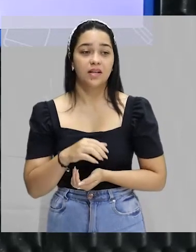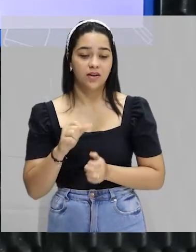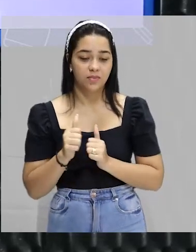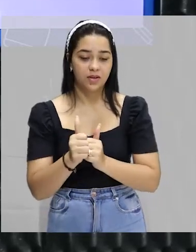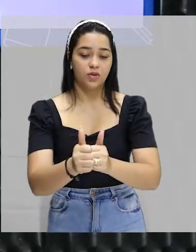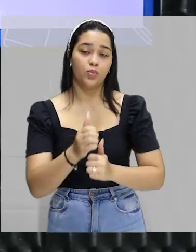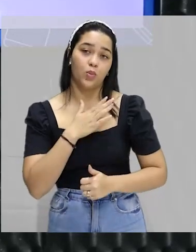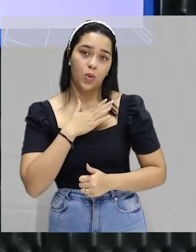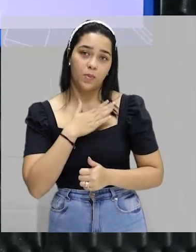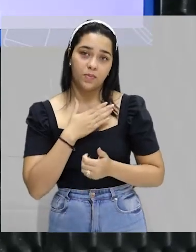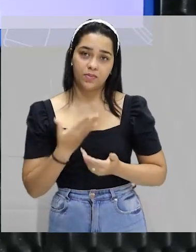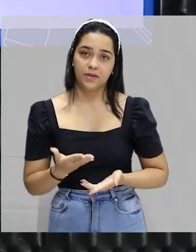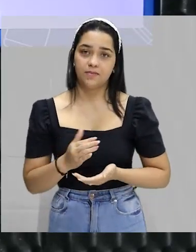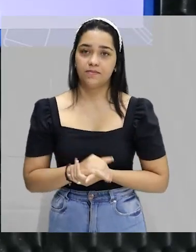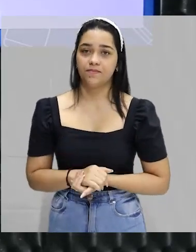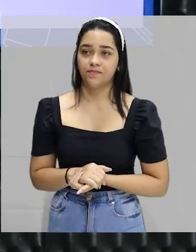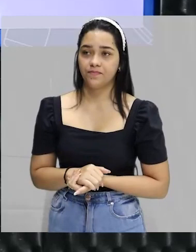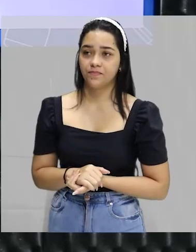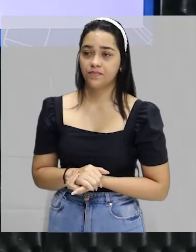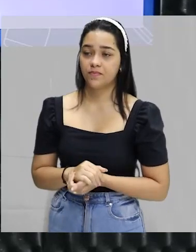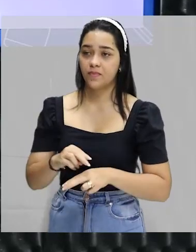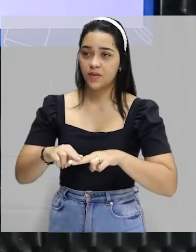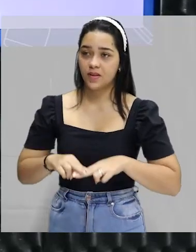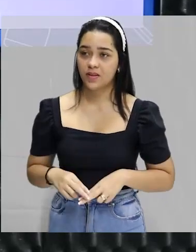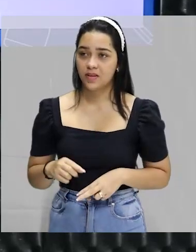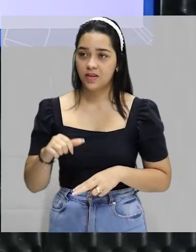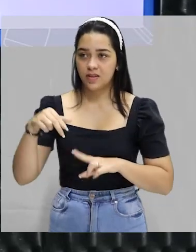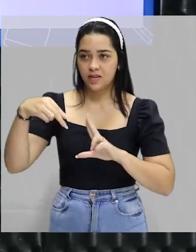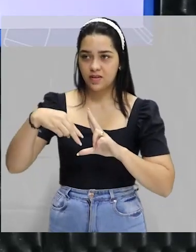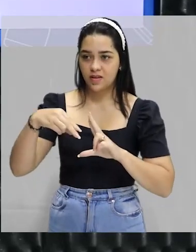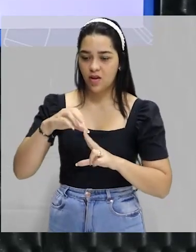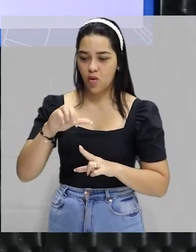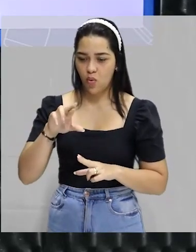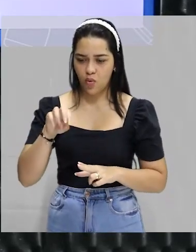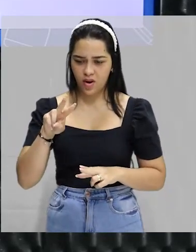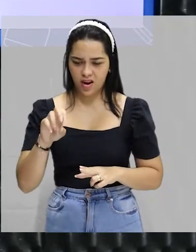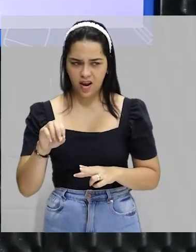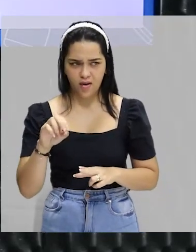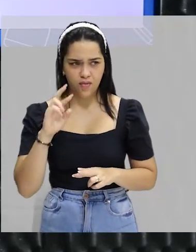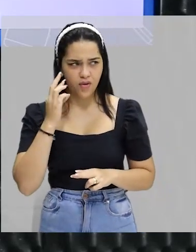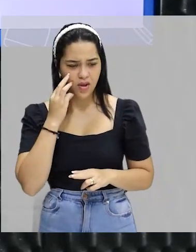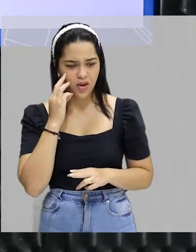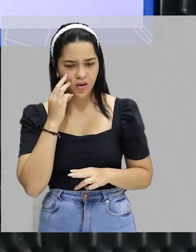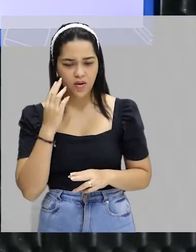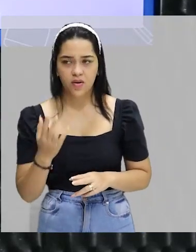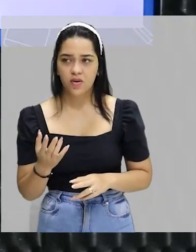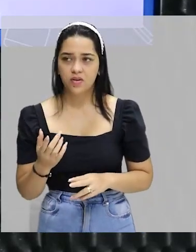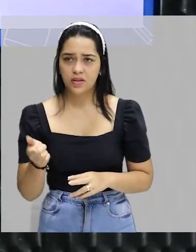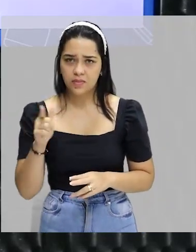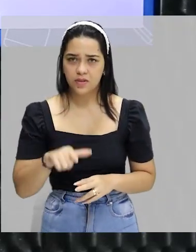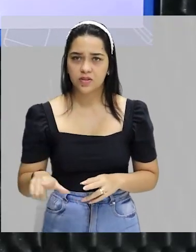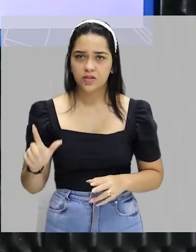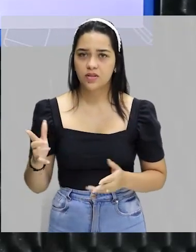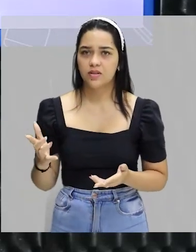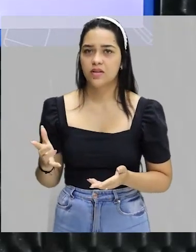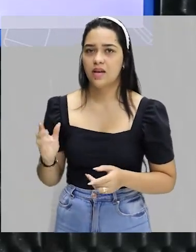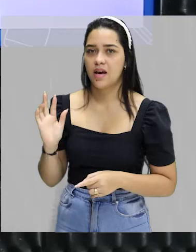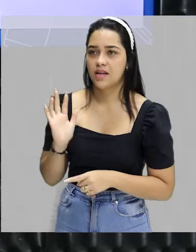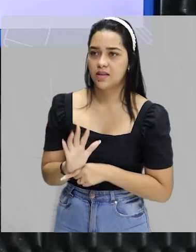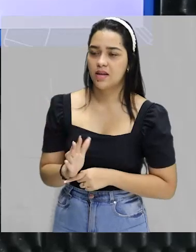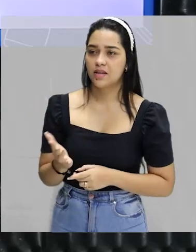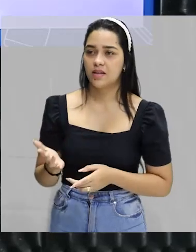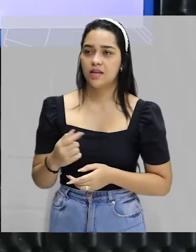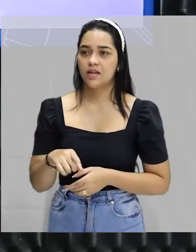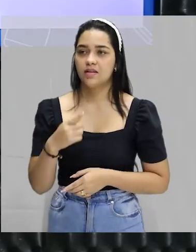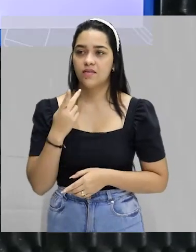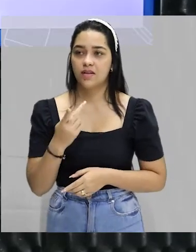acompanhado por mim, tá bom? Por isso que na novela O Cravo e a Rosa, que está repetindo, passa à tarde,